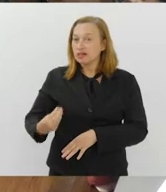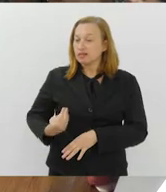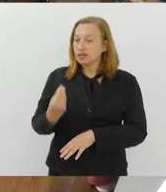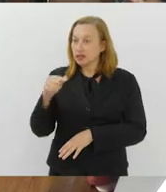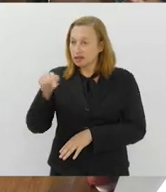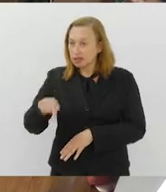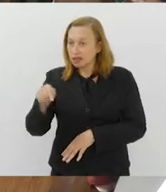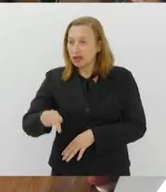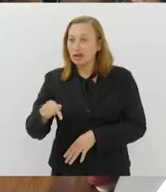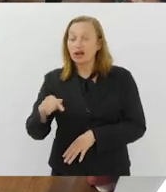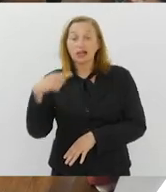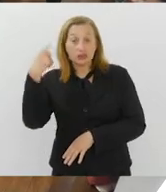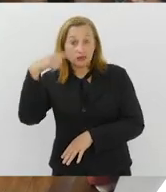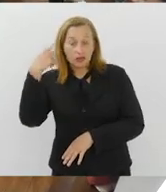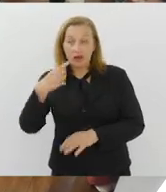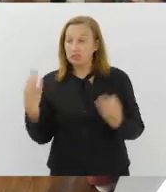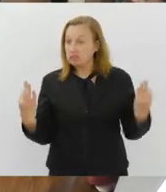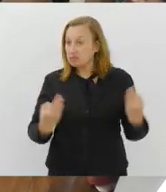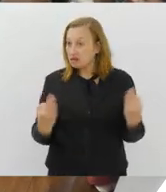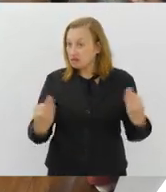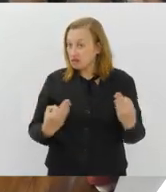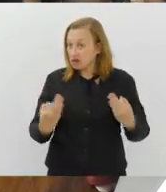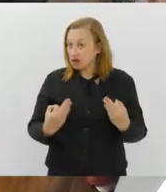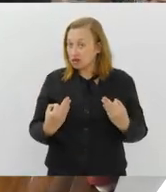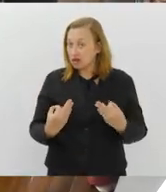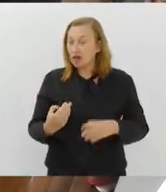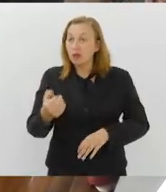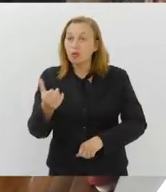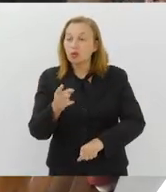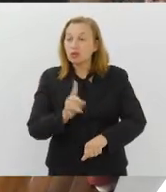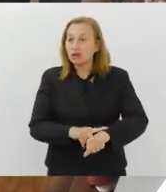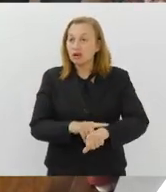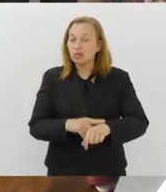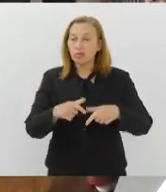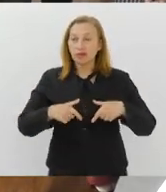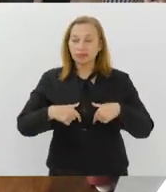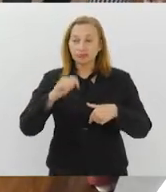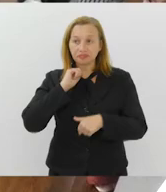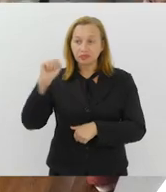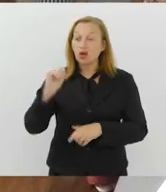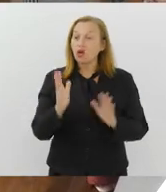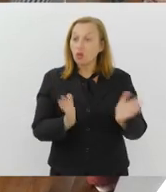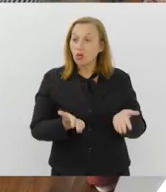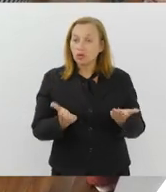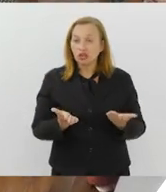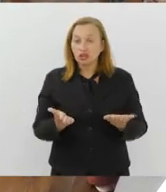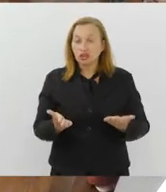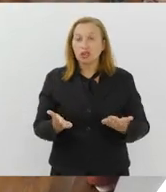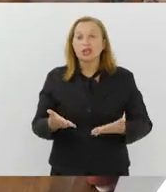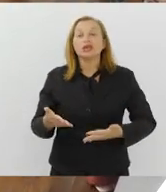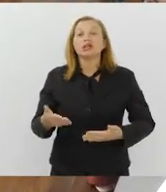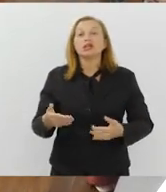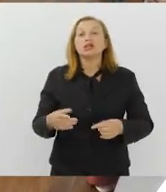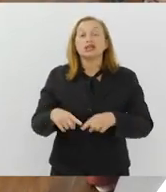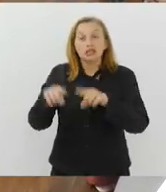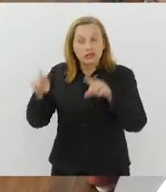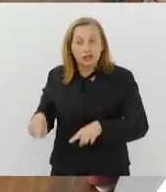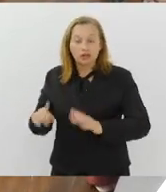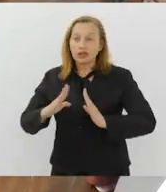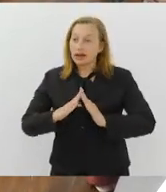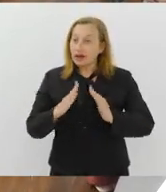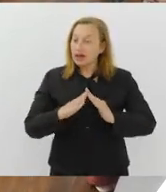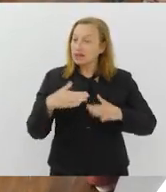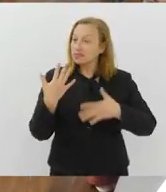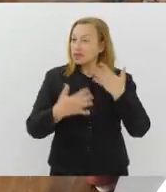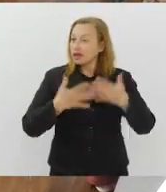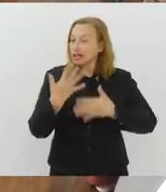advogado, condecorado há pouco tempo com a medalha Tiradentes, hoje servidor da casa, e me dá honra de trabalhar